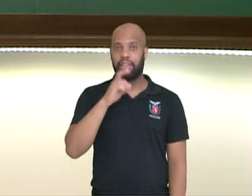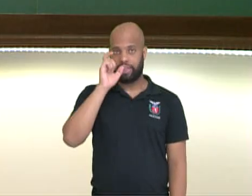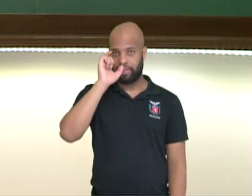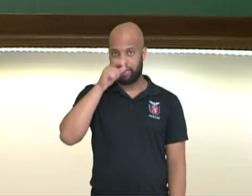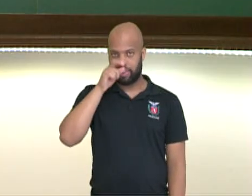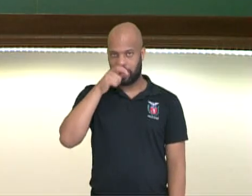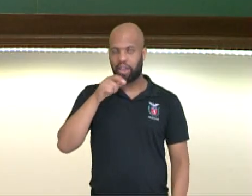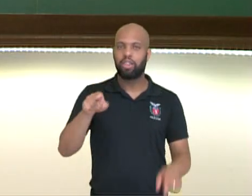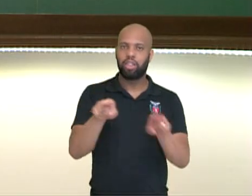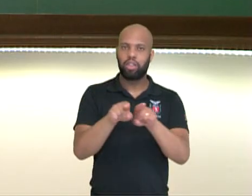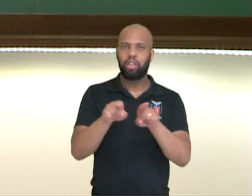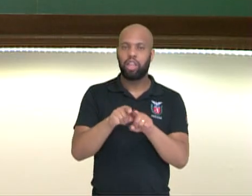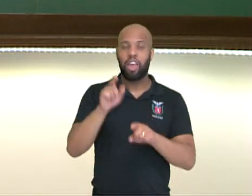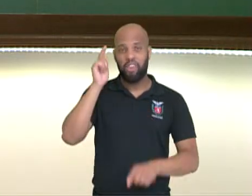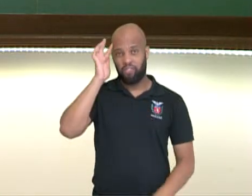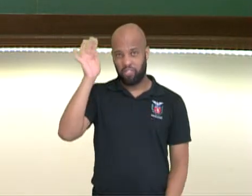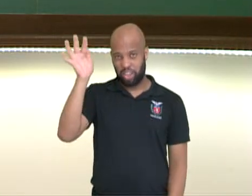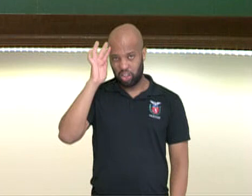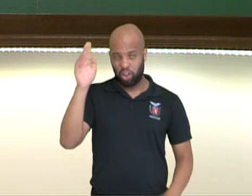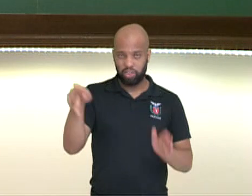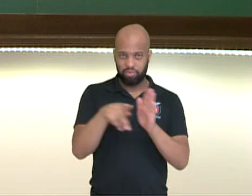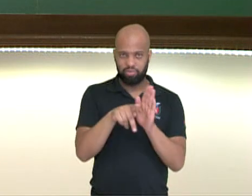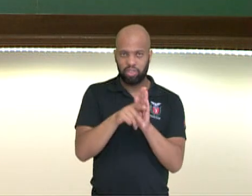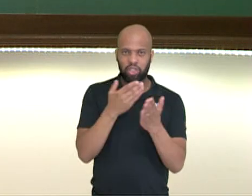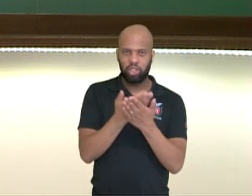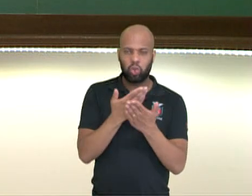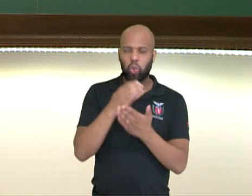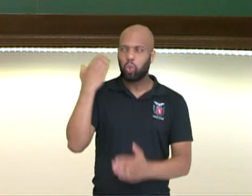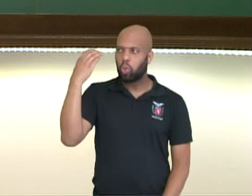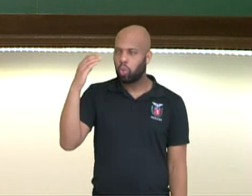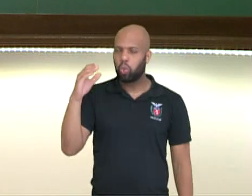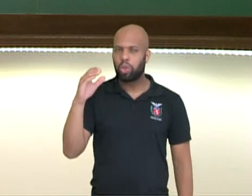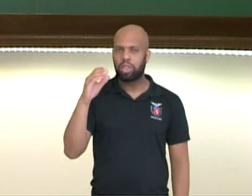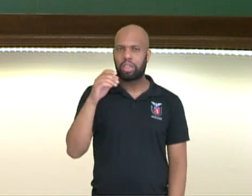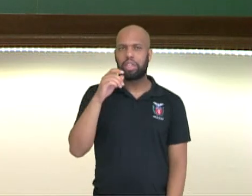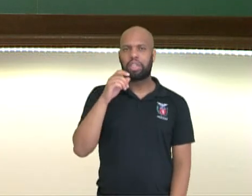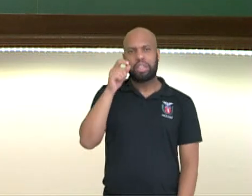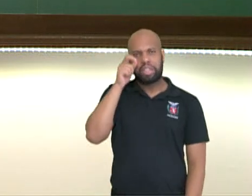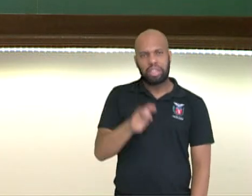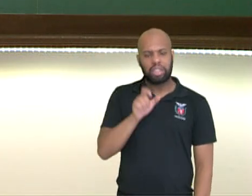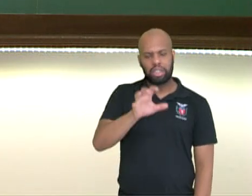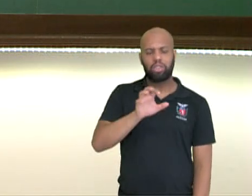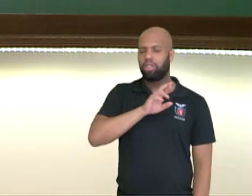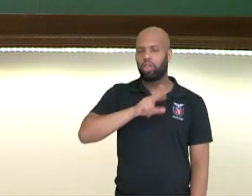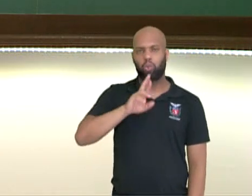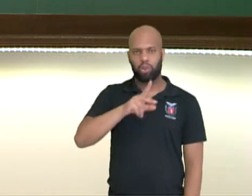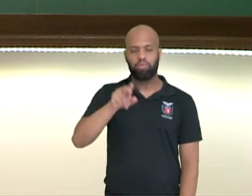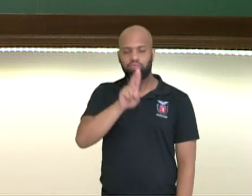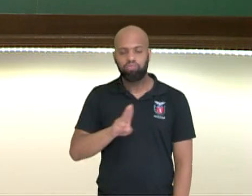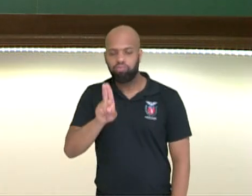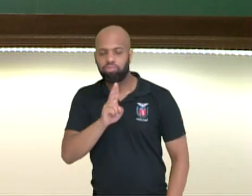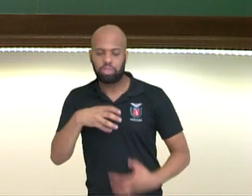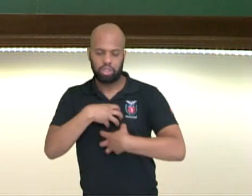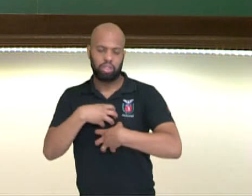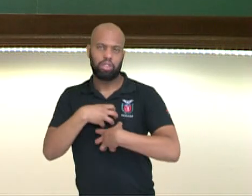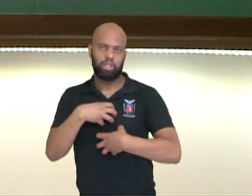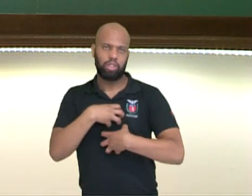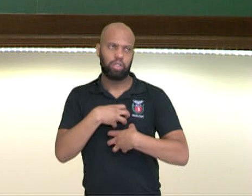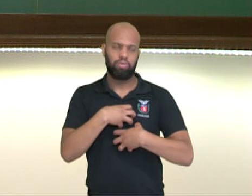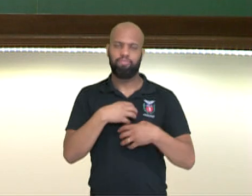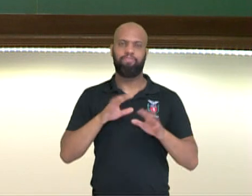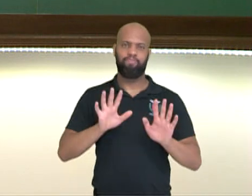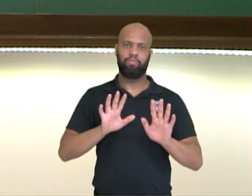que é um filósofo da ciência, mostra que não é interessante, né, você usar os sentidos